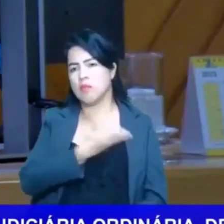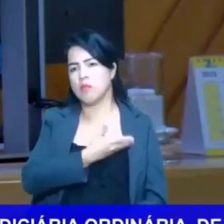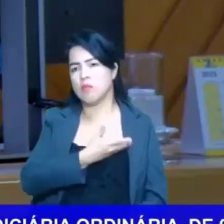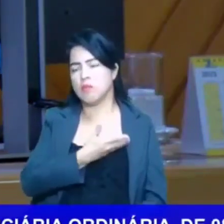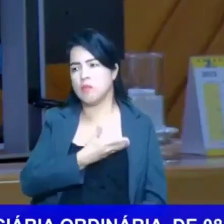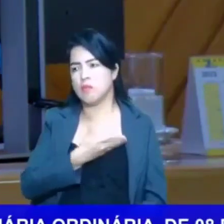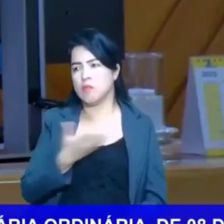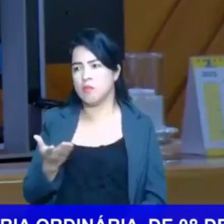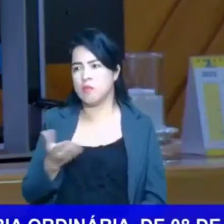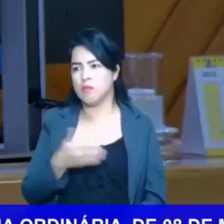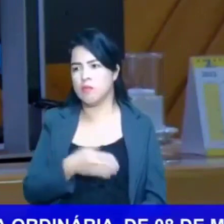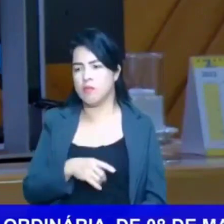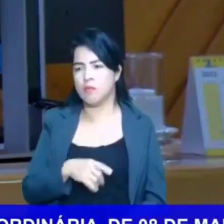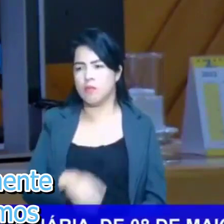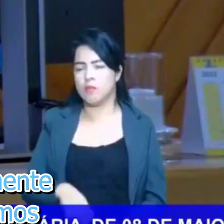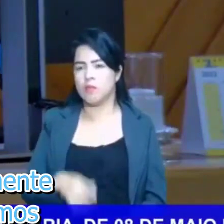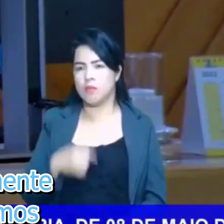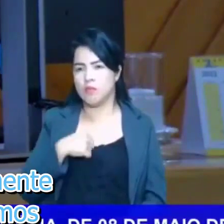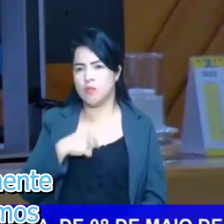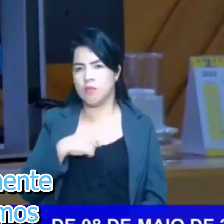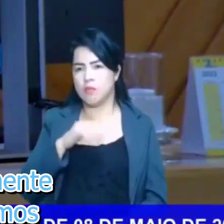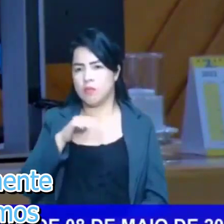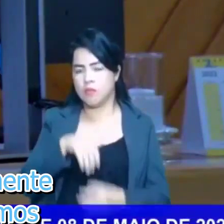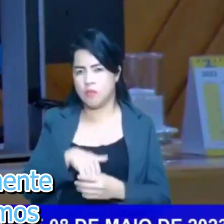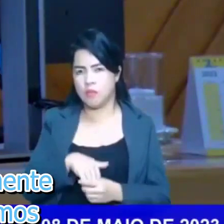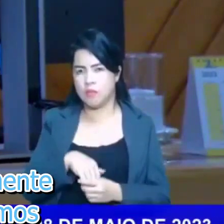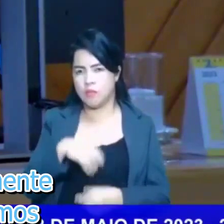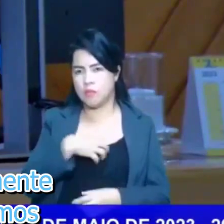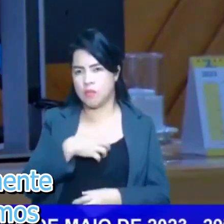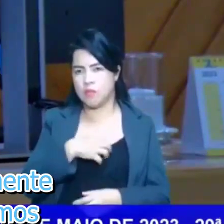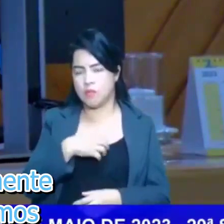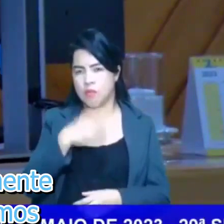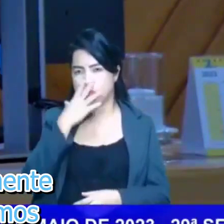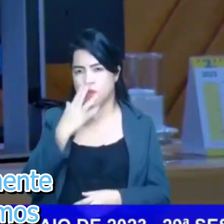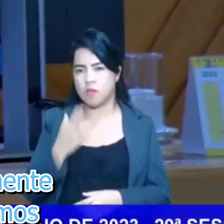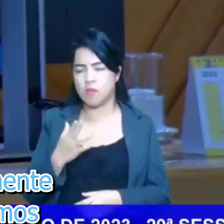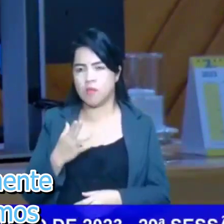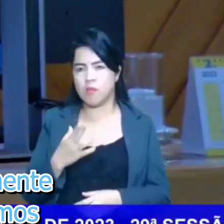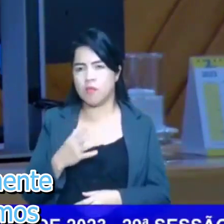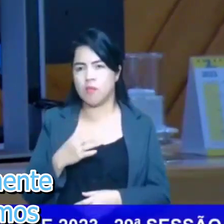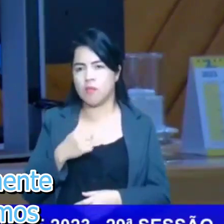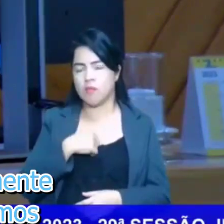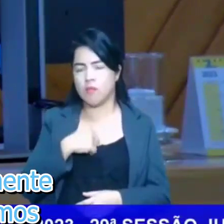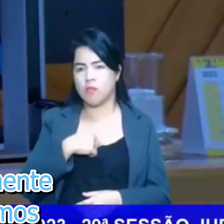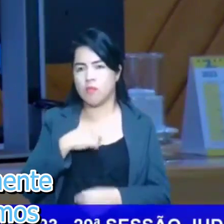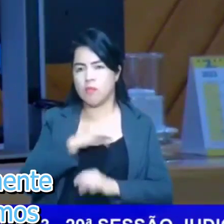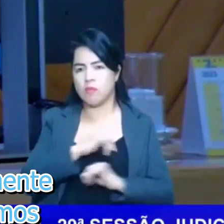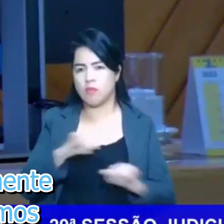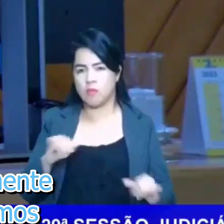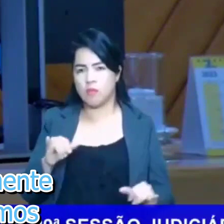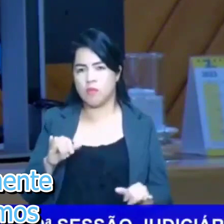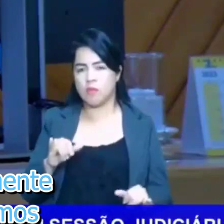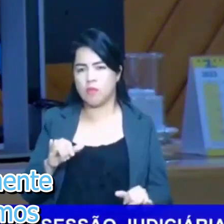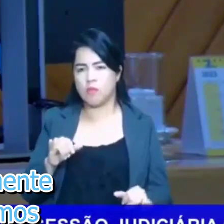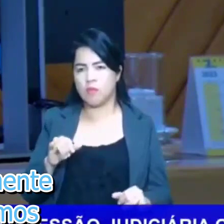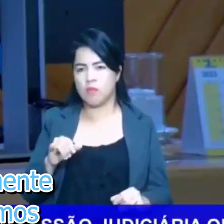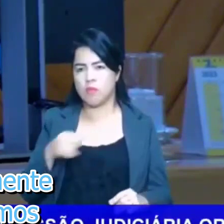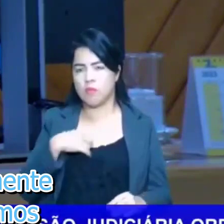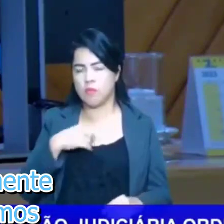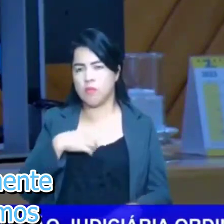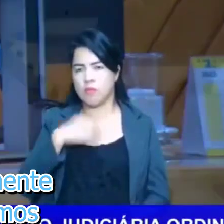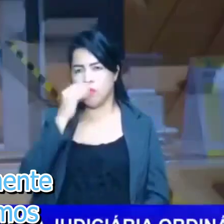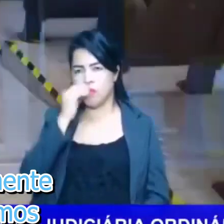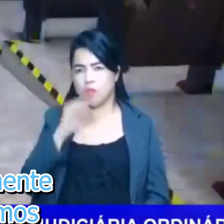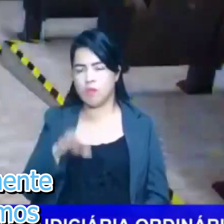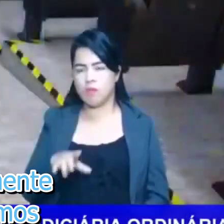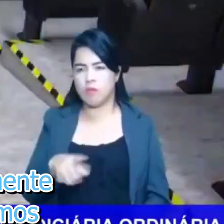porque meu voto é nesse sentido e parece que impropriamente eu disse que era para rejeitar.